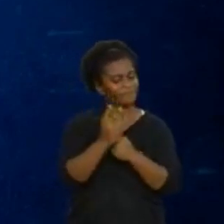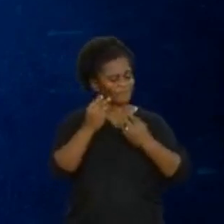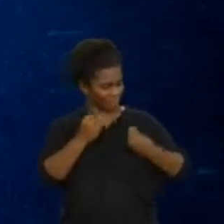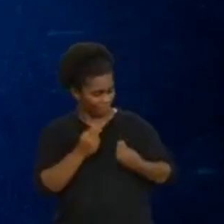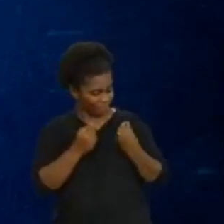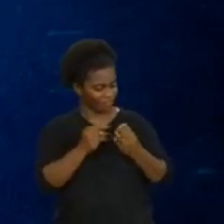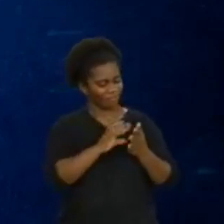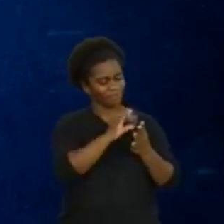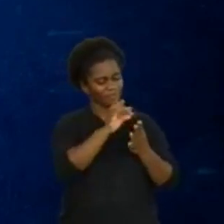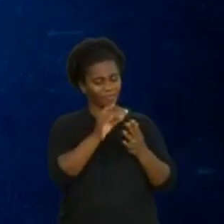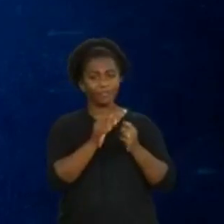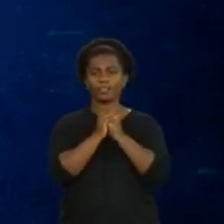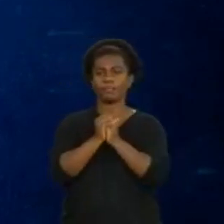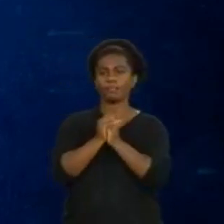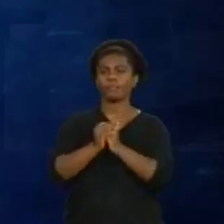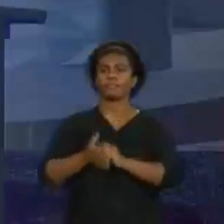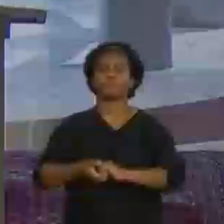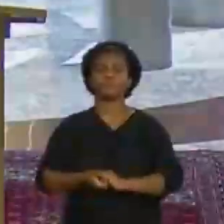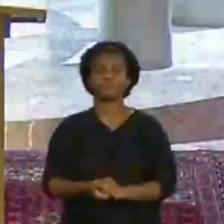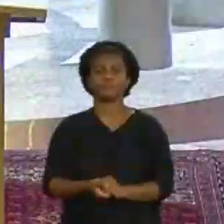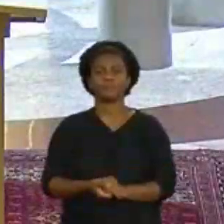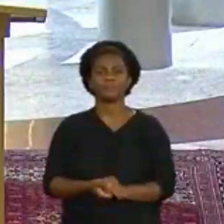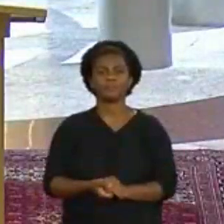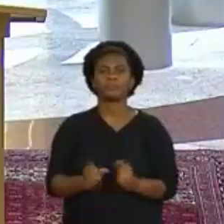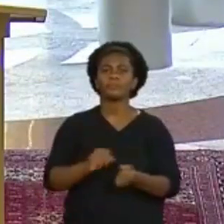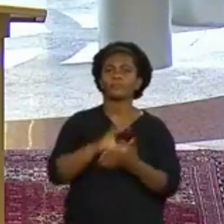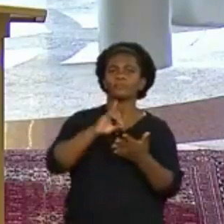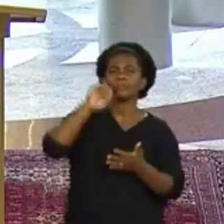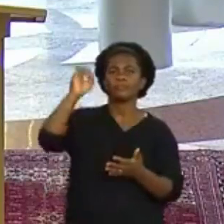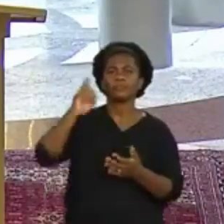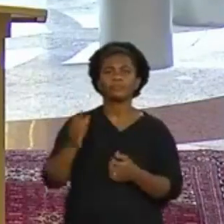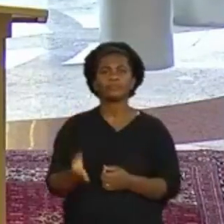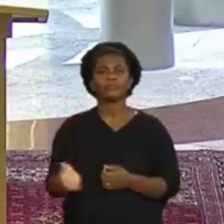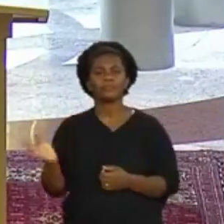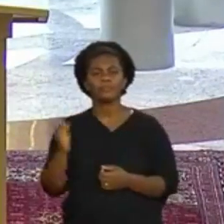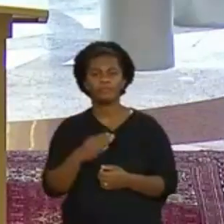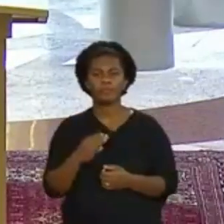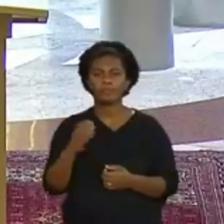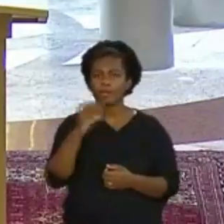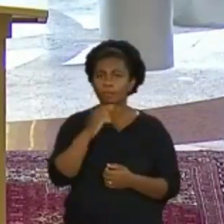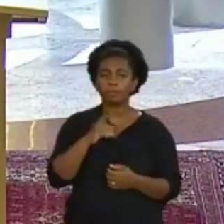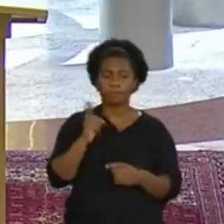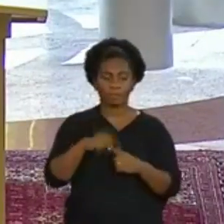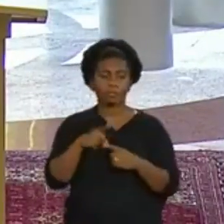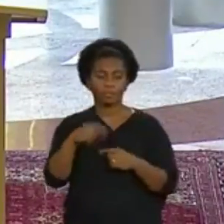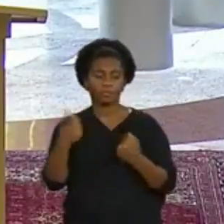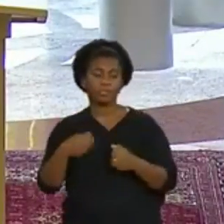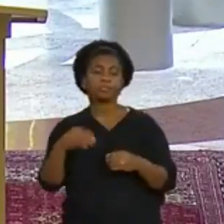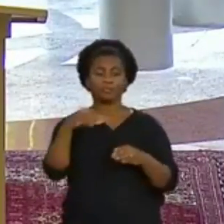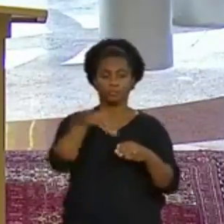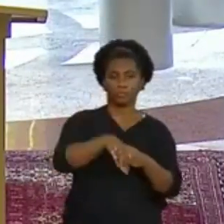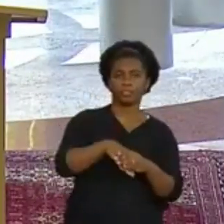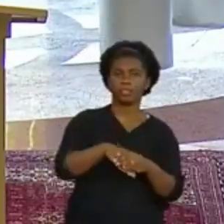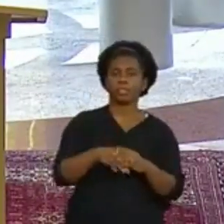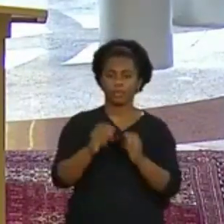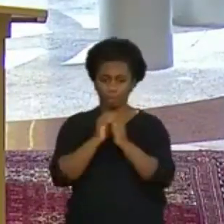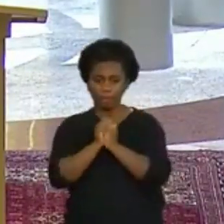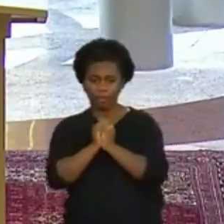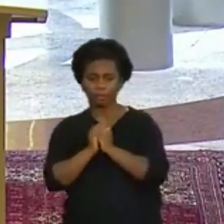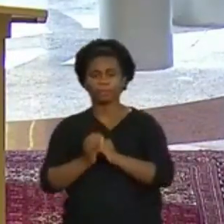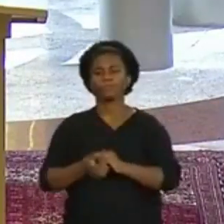mim. Amém. Graças a Deus. Vamos adiantar que daqui a pouquinho você vai voltar. Vai voltar. Amém,